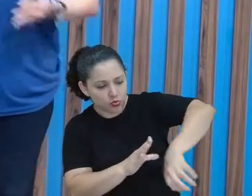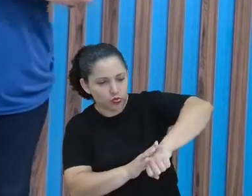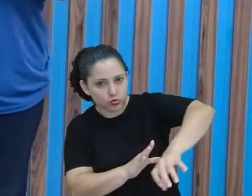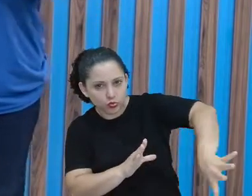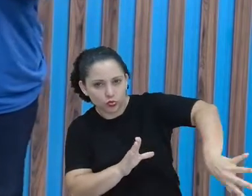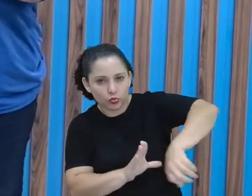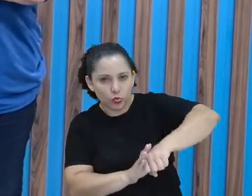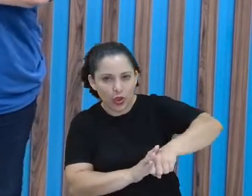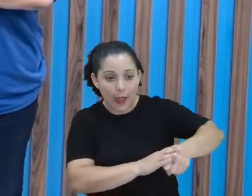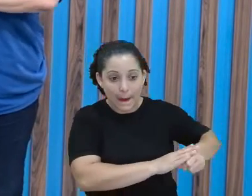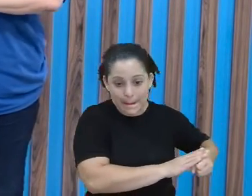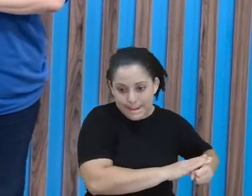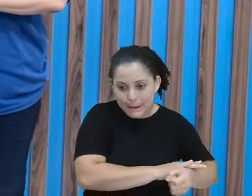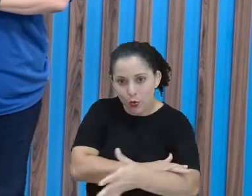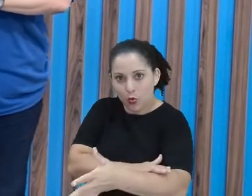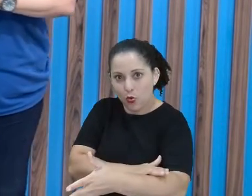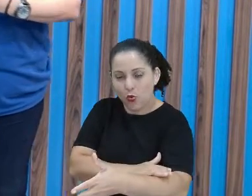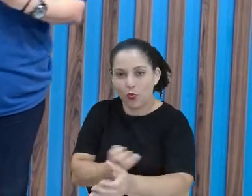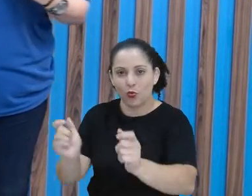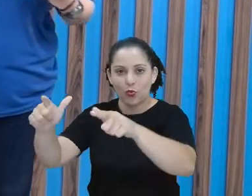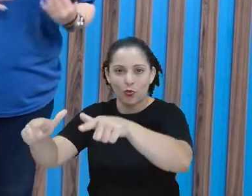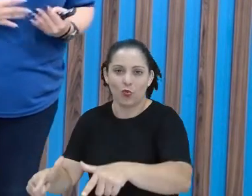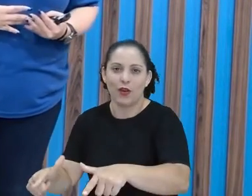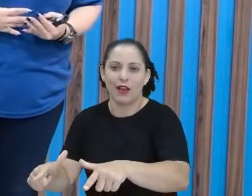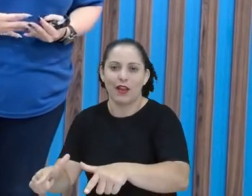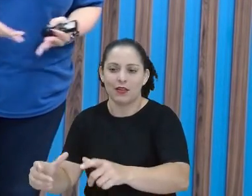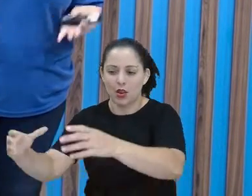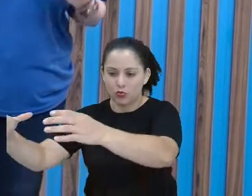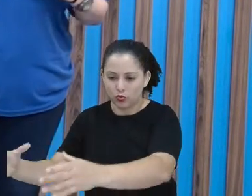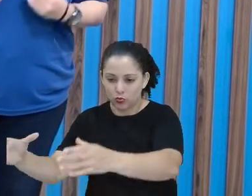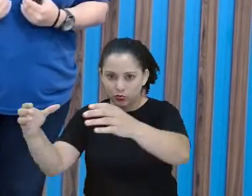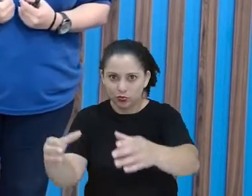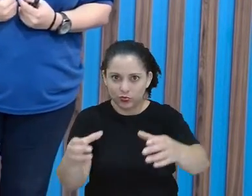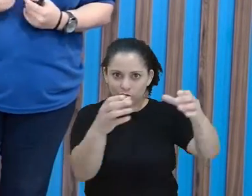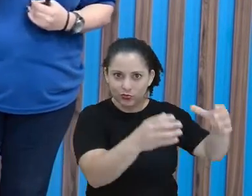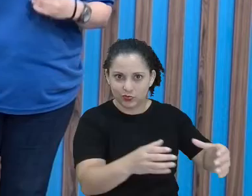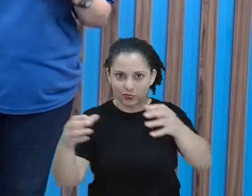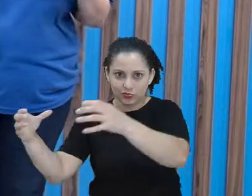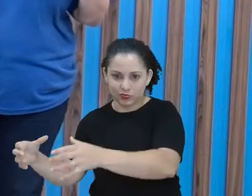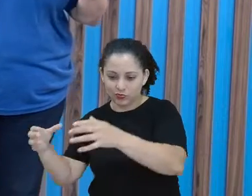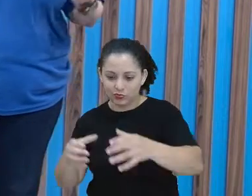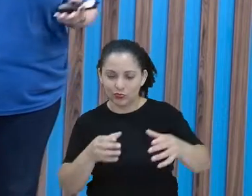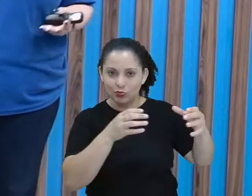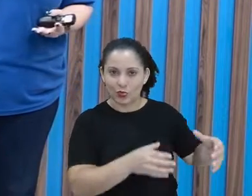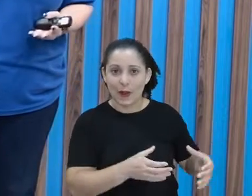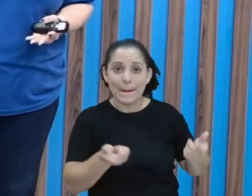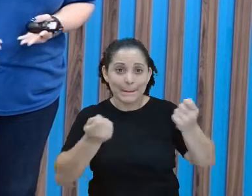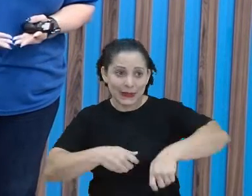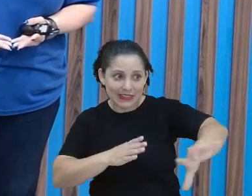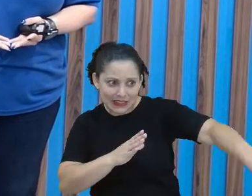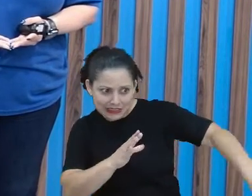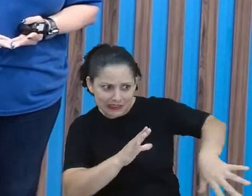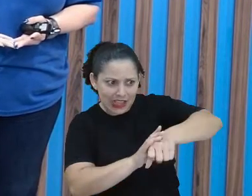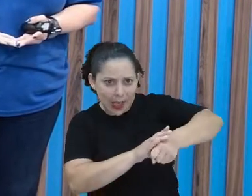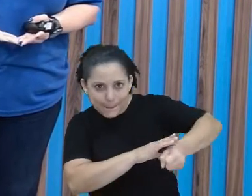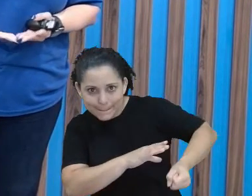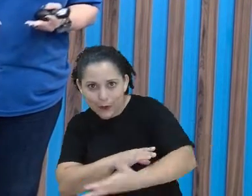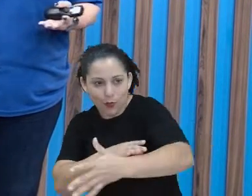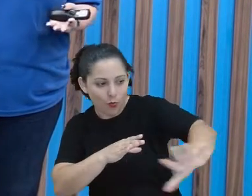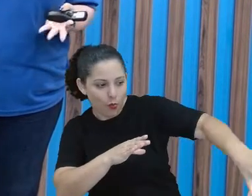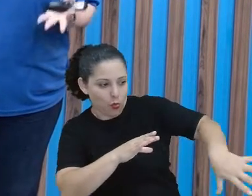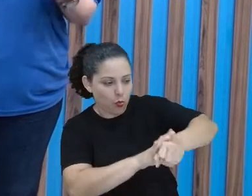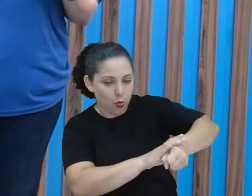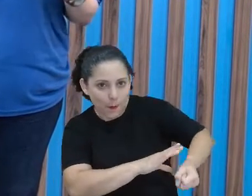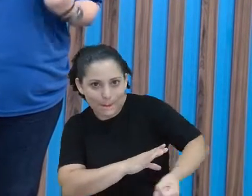manancial até a estação de tratamento, sem isso, a gente não consegue fazer com que a estação funcione, né?